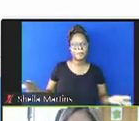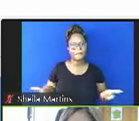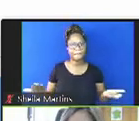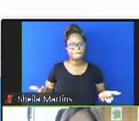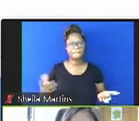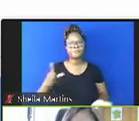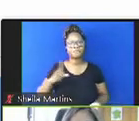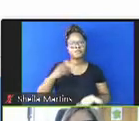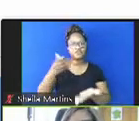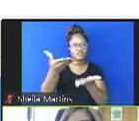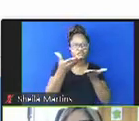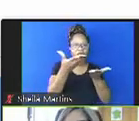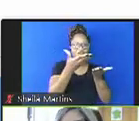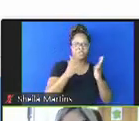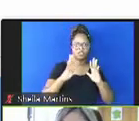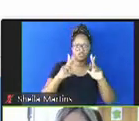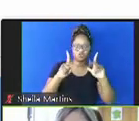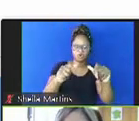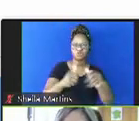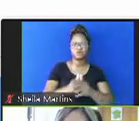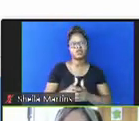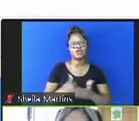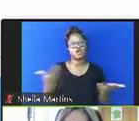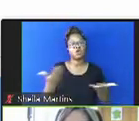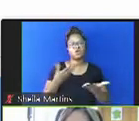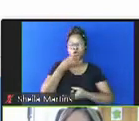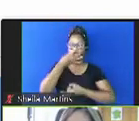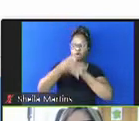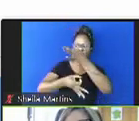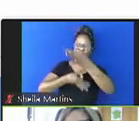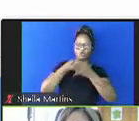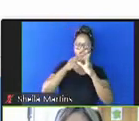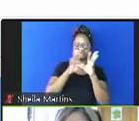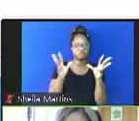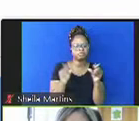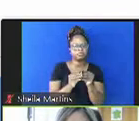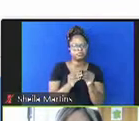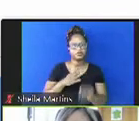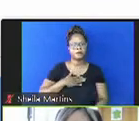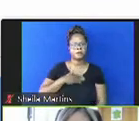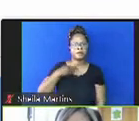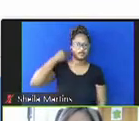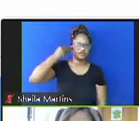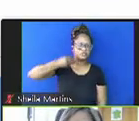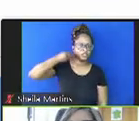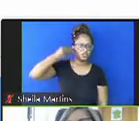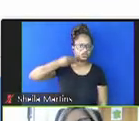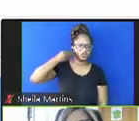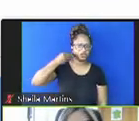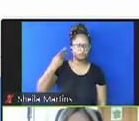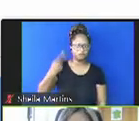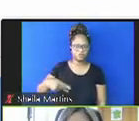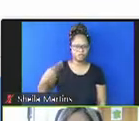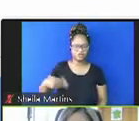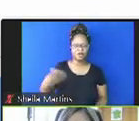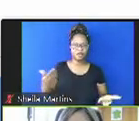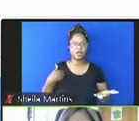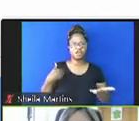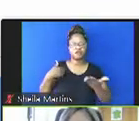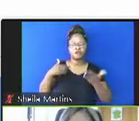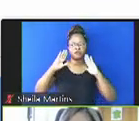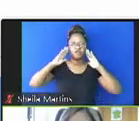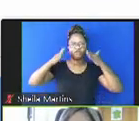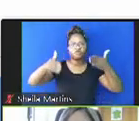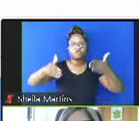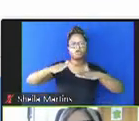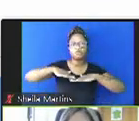sejam bem-vindos. Eu vou comentar um pouquinho da minha experiência aqui na BRI, vou dar uma ênfase mais